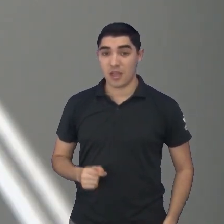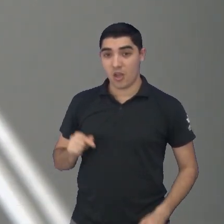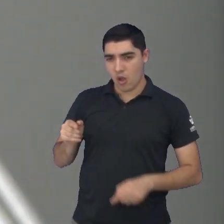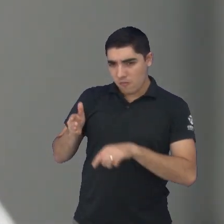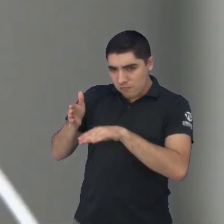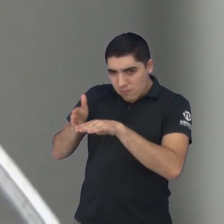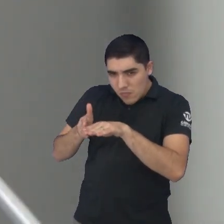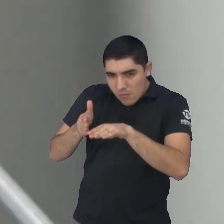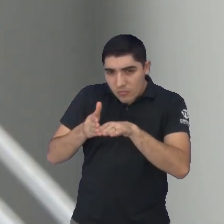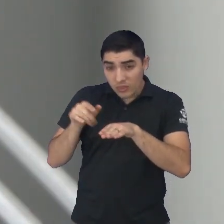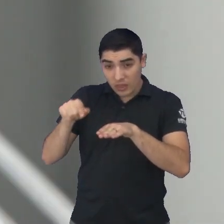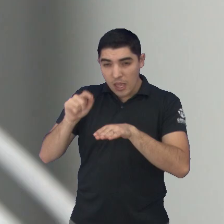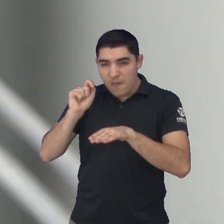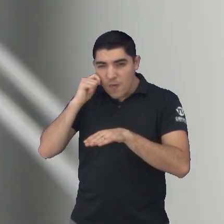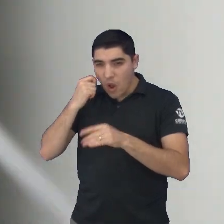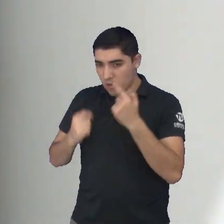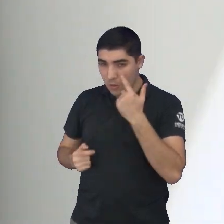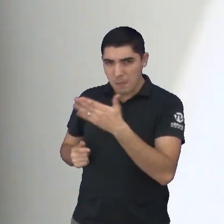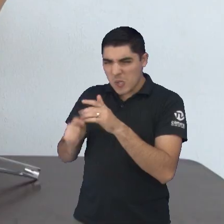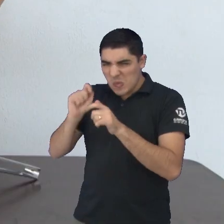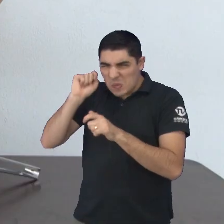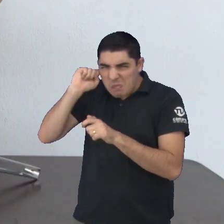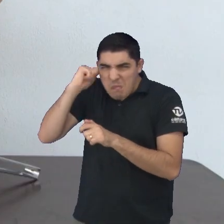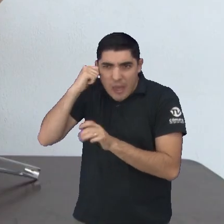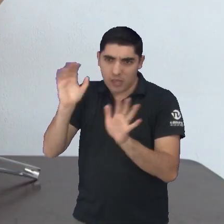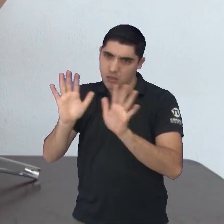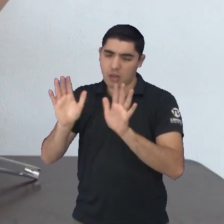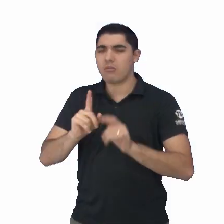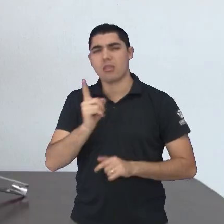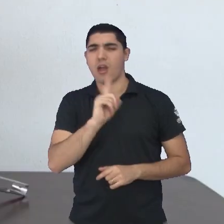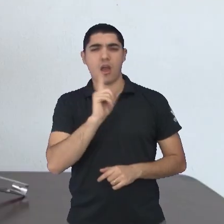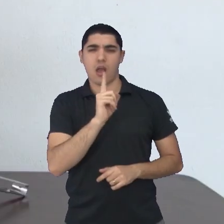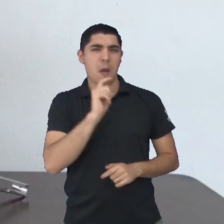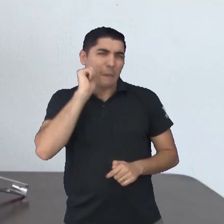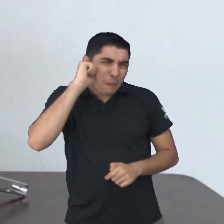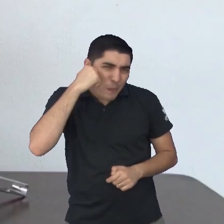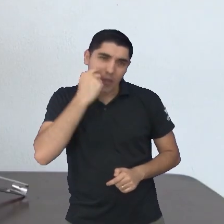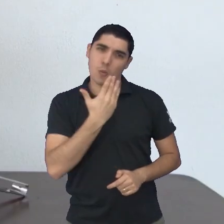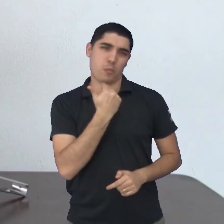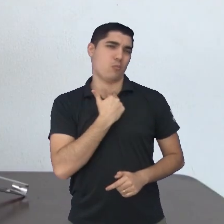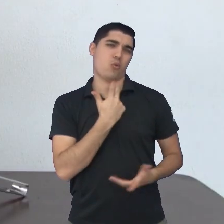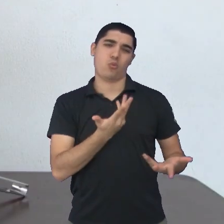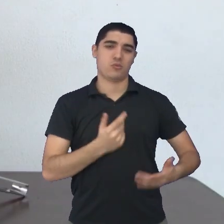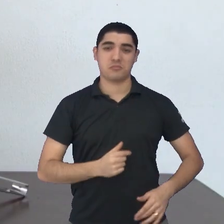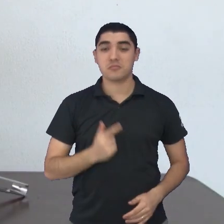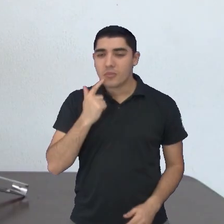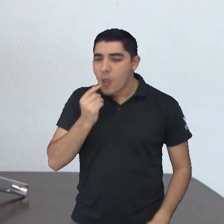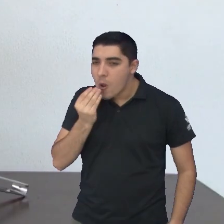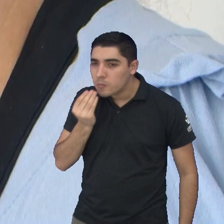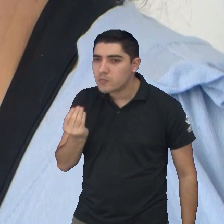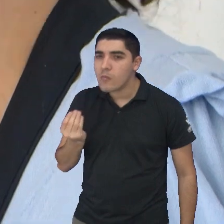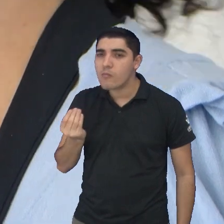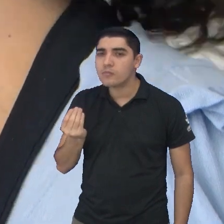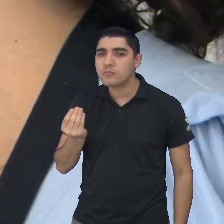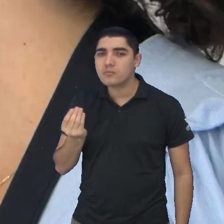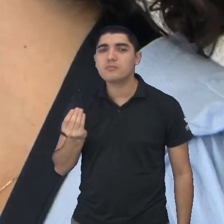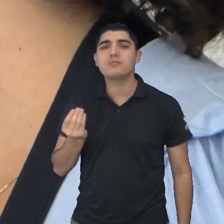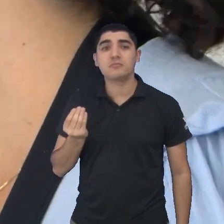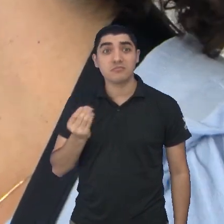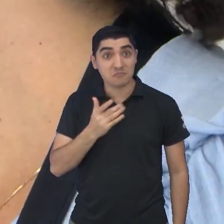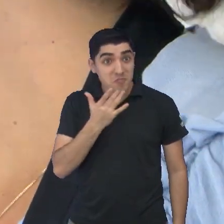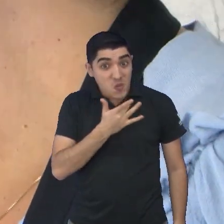não significa que está esturricada, não, né, seu Júlio? Não, esturricada ninguém come. Vamos ver se ficou boa essa daqui. Ver. Olha, beleza,